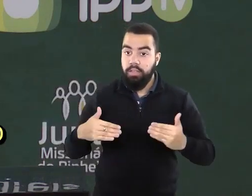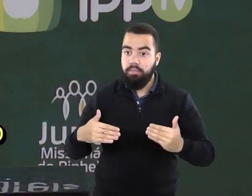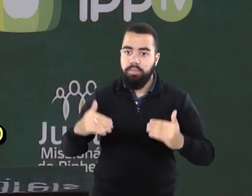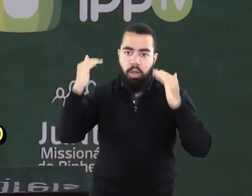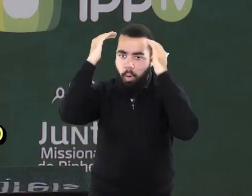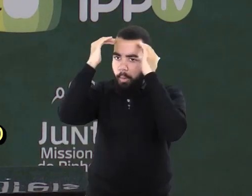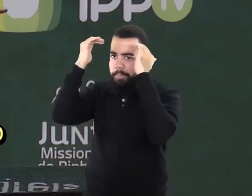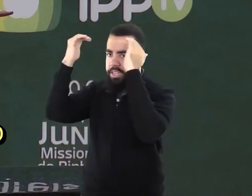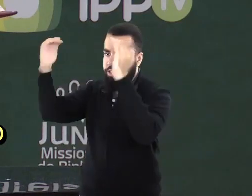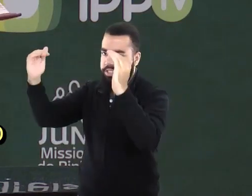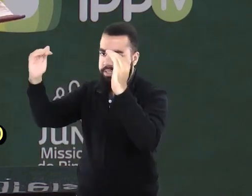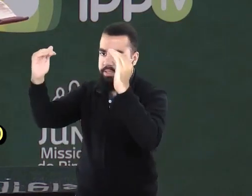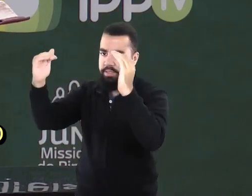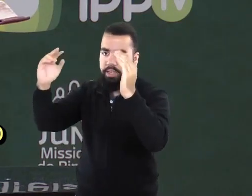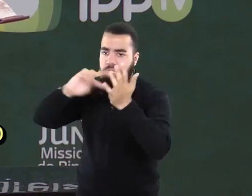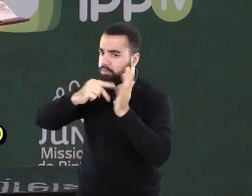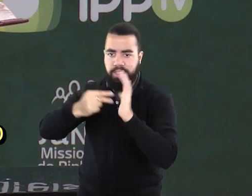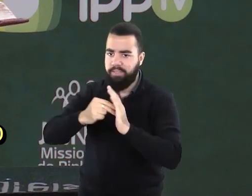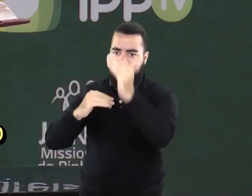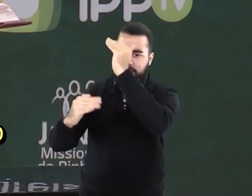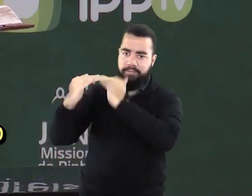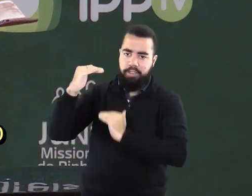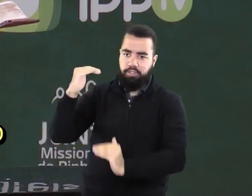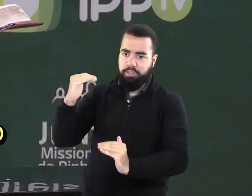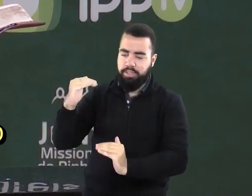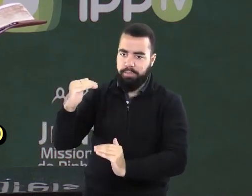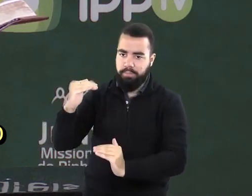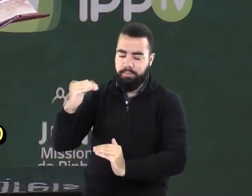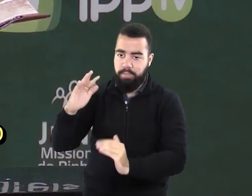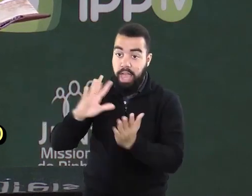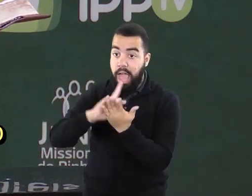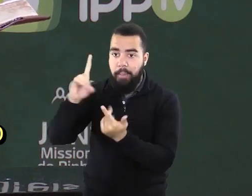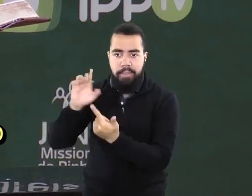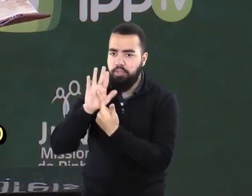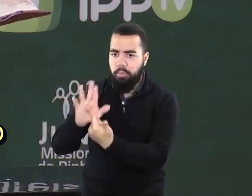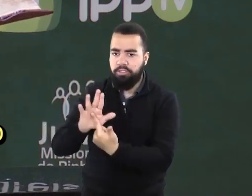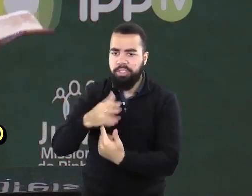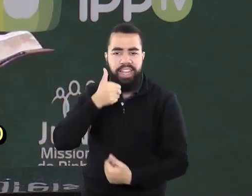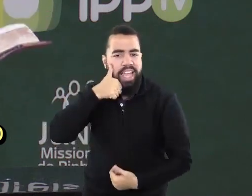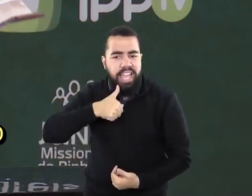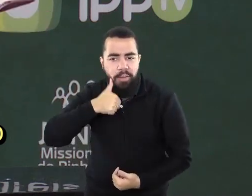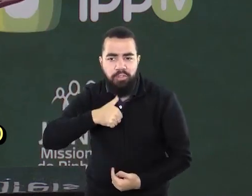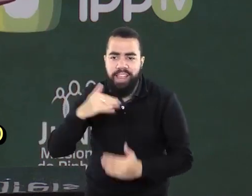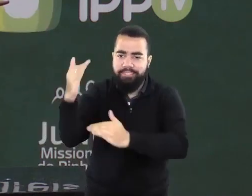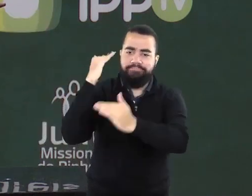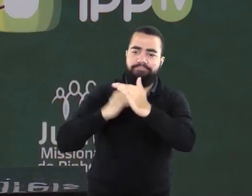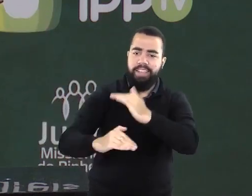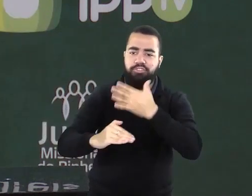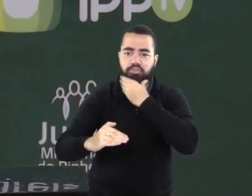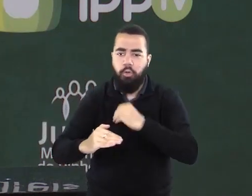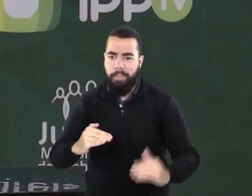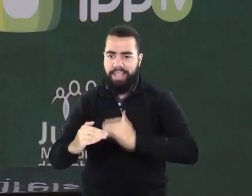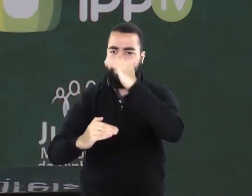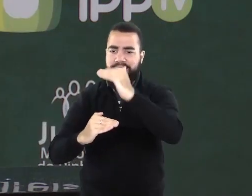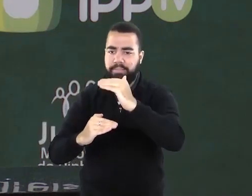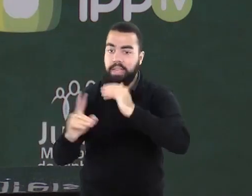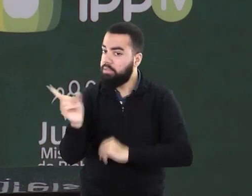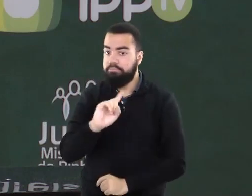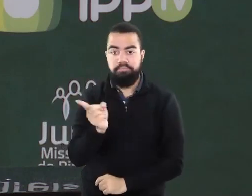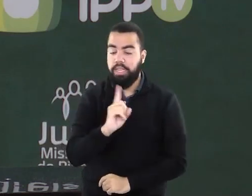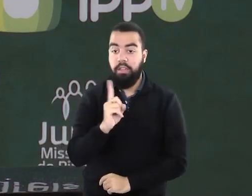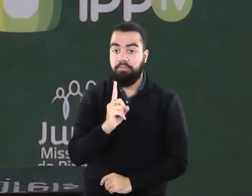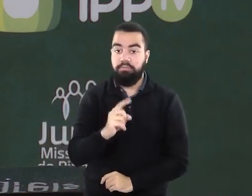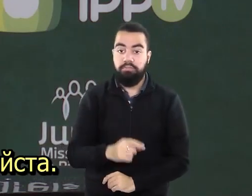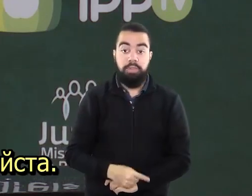que o gênero feminino é submisso ao gênero masculino. Olha o que está escrito no